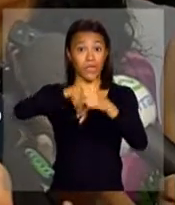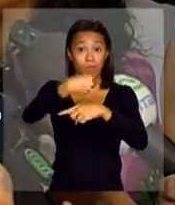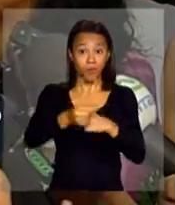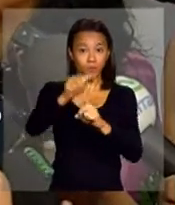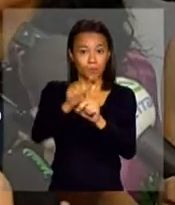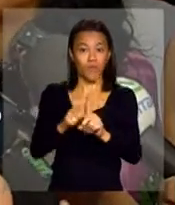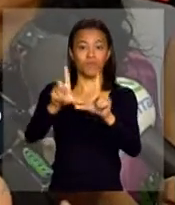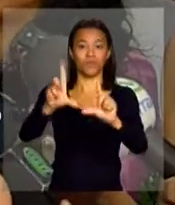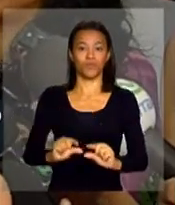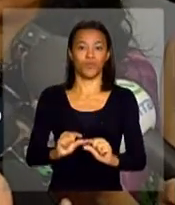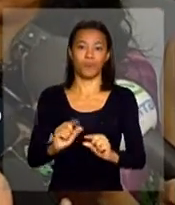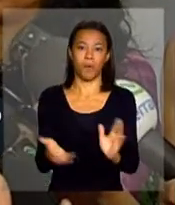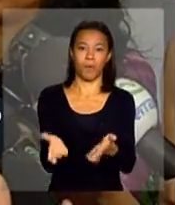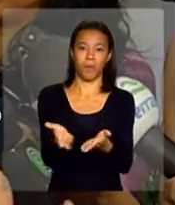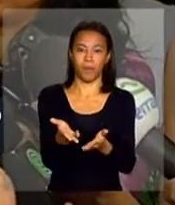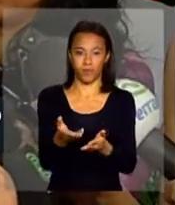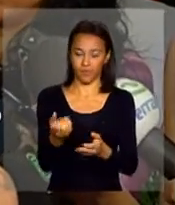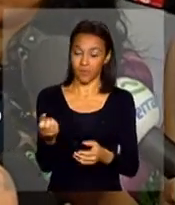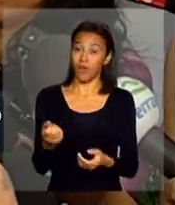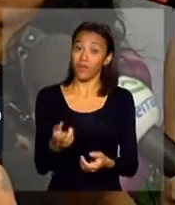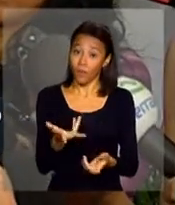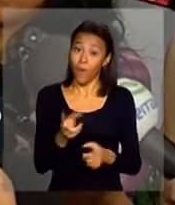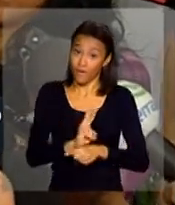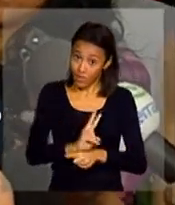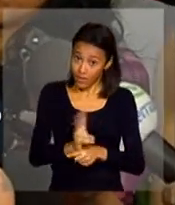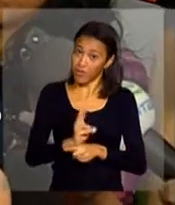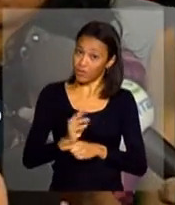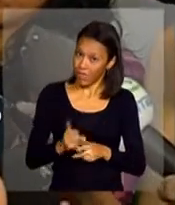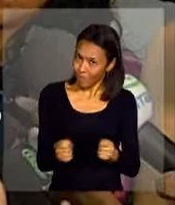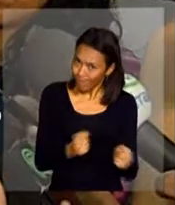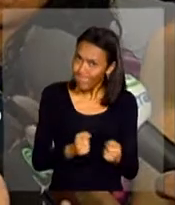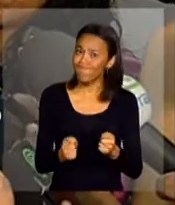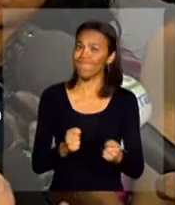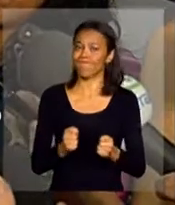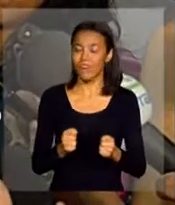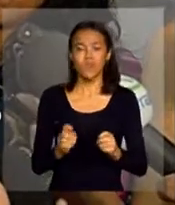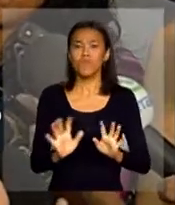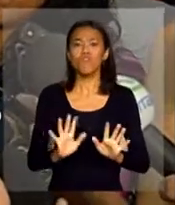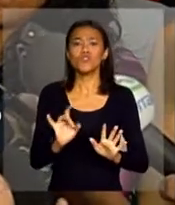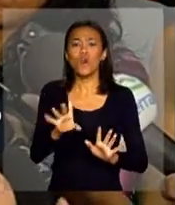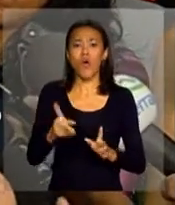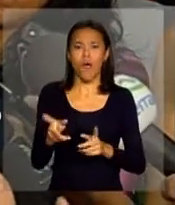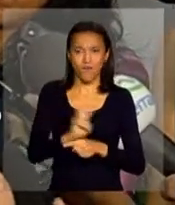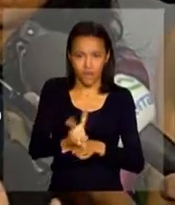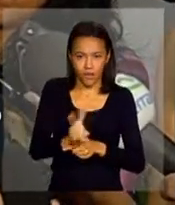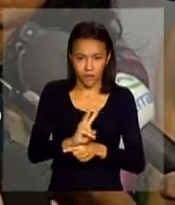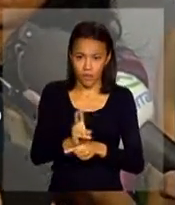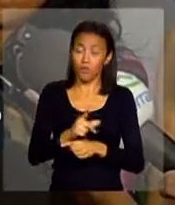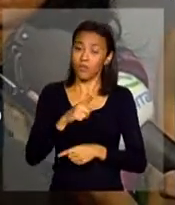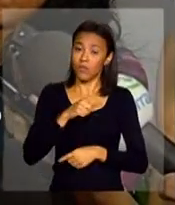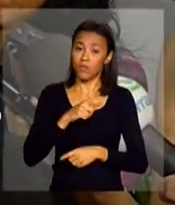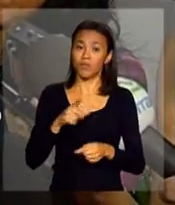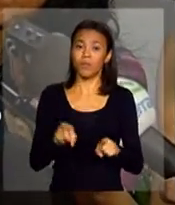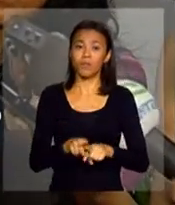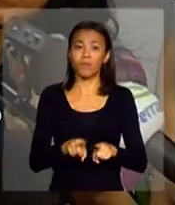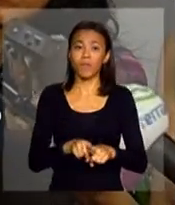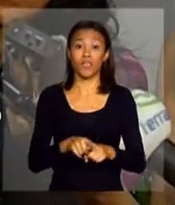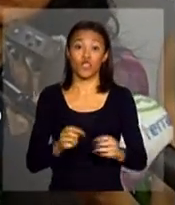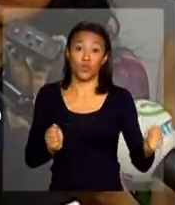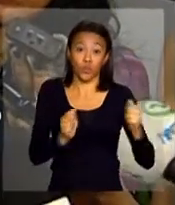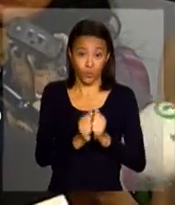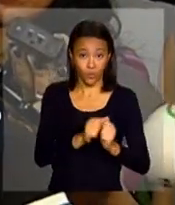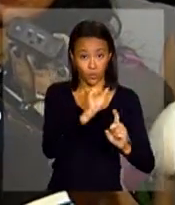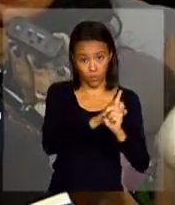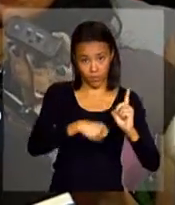deu zero desmatamento, né? Então é porque a fiscalização está apertando. Agora, não é só fiscalização, nós temos que ter a fiscalização pela